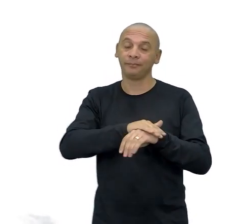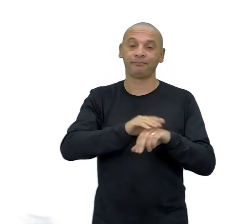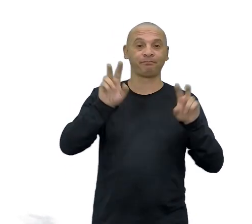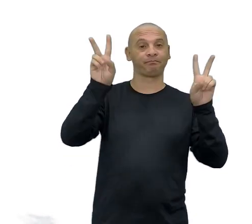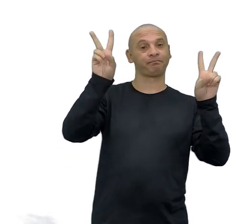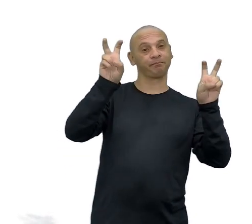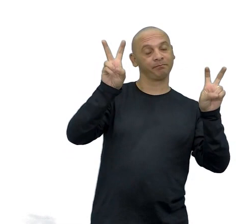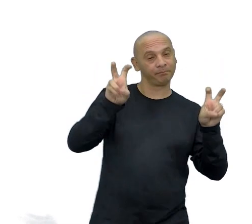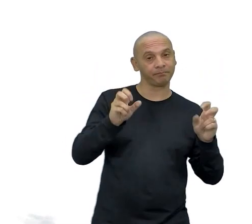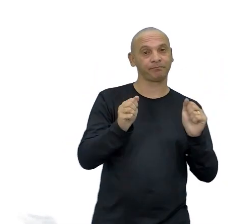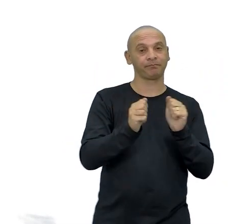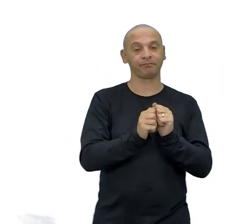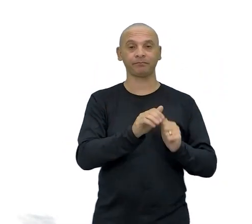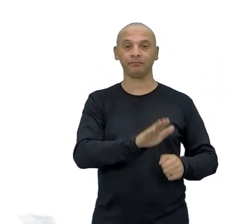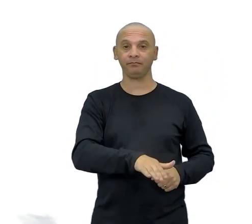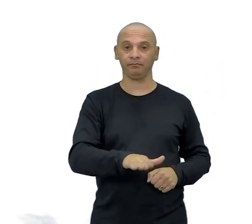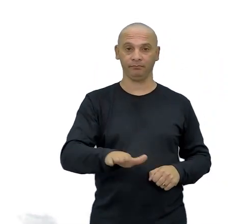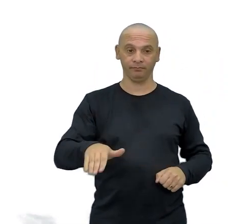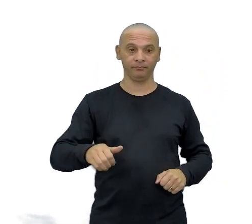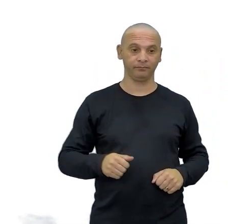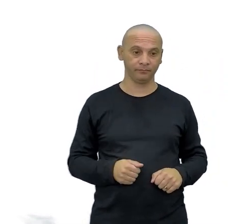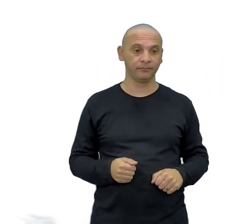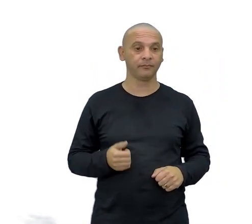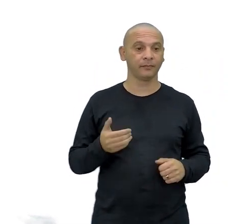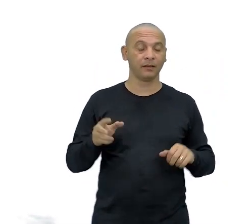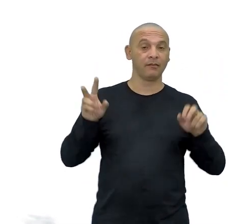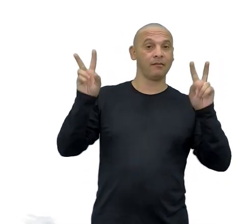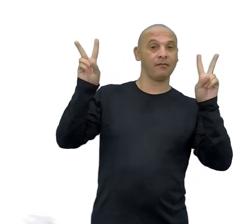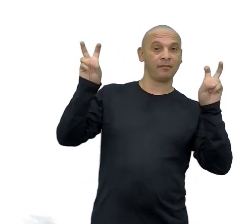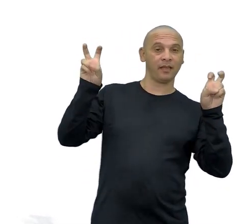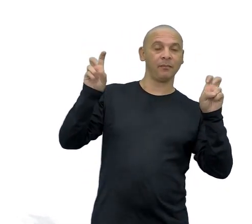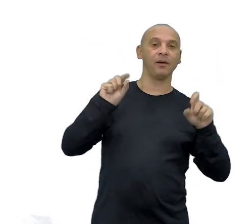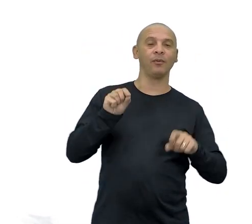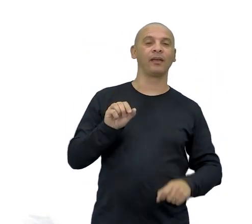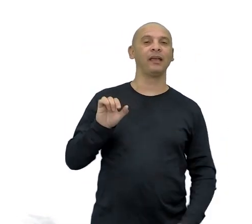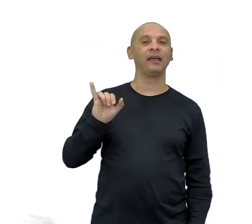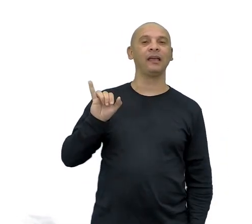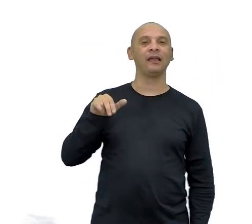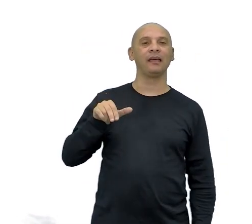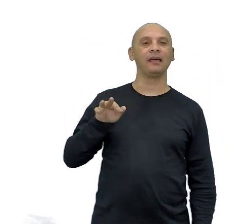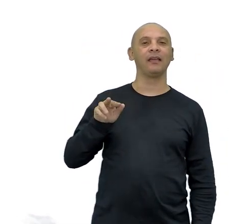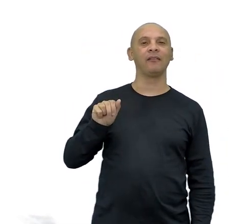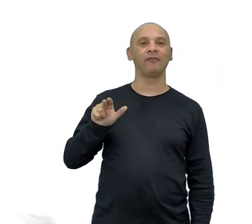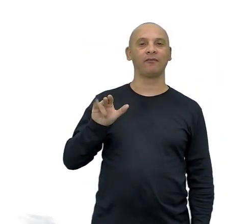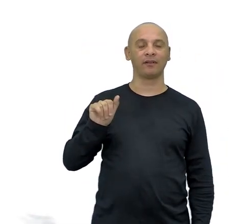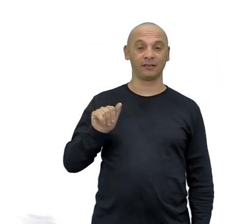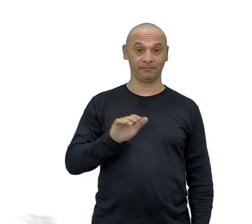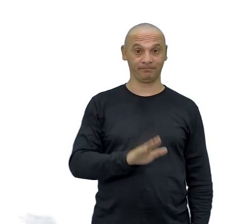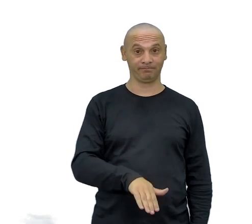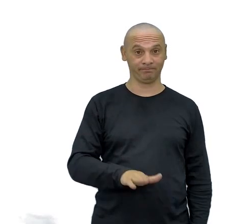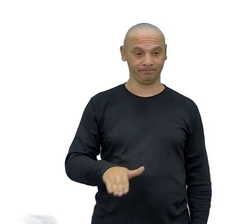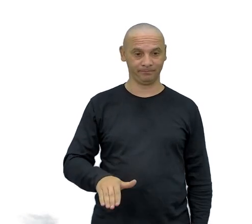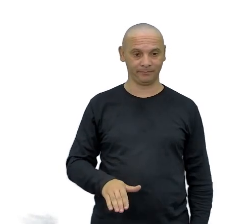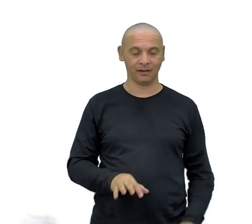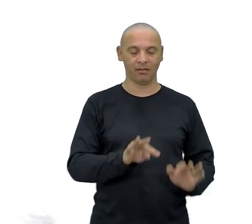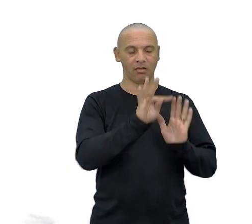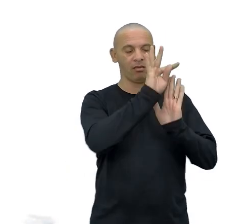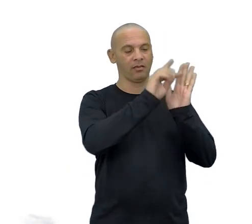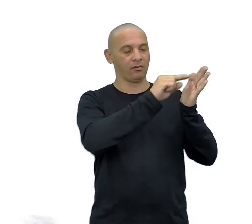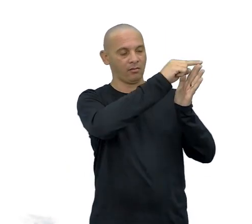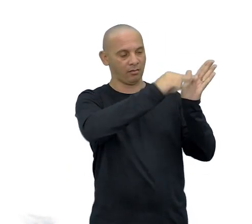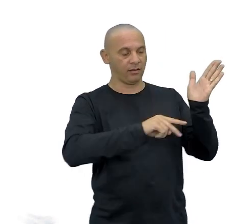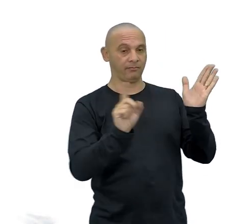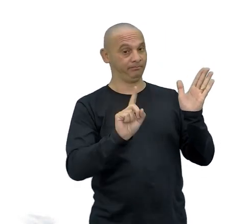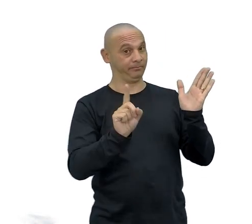com essas crianças, tá? O título é Infância. Não vou ler com vocês, professores, porque o texto é longo. Vamos